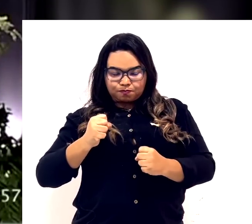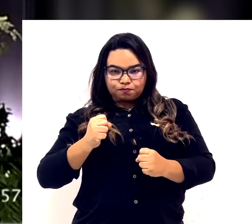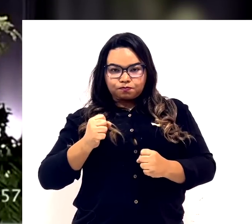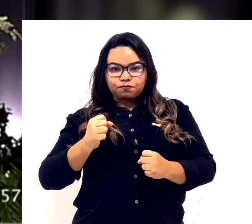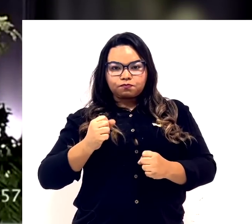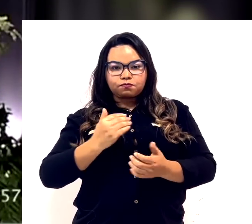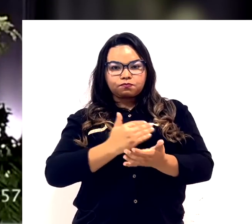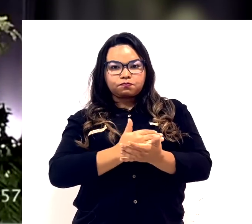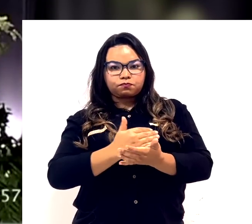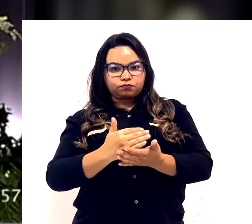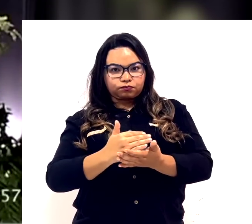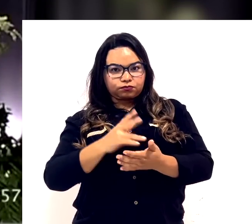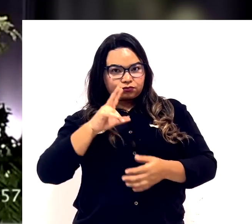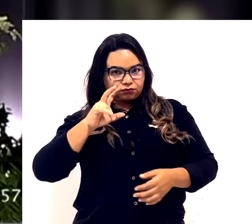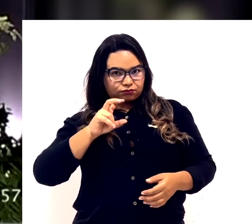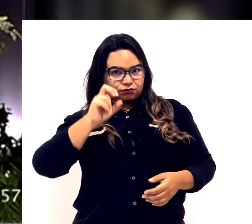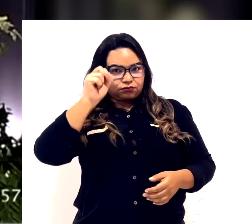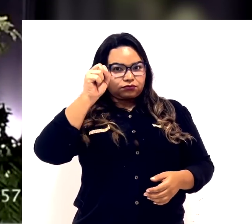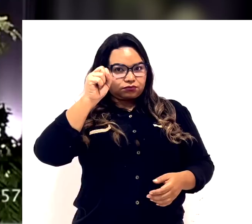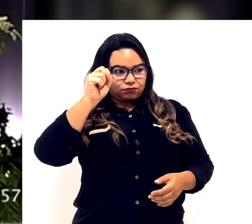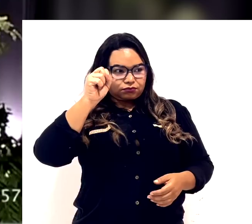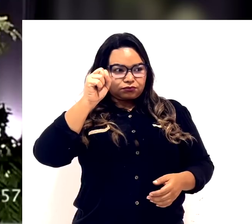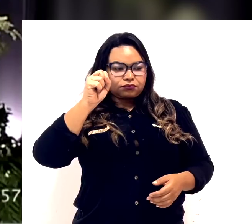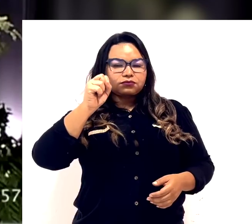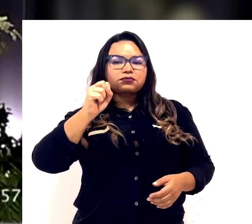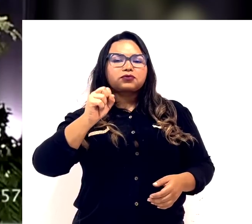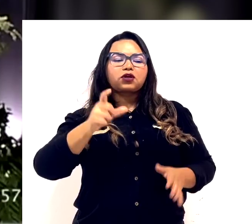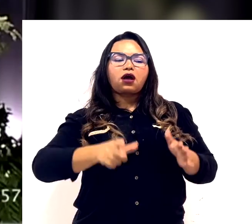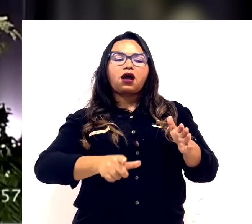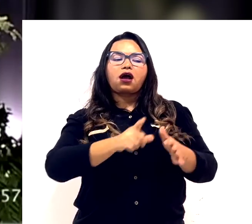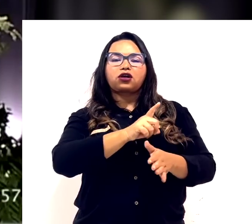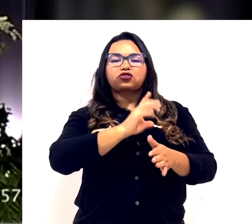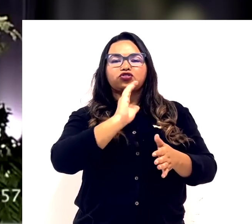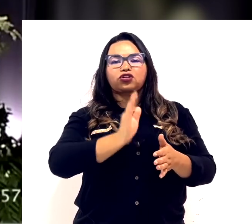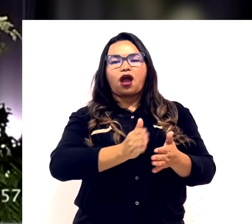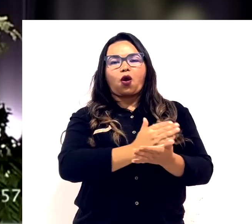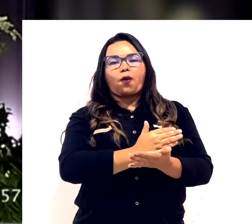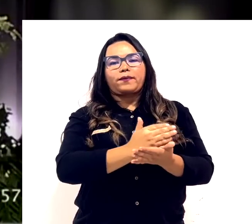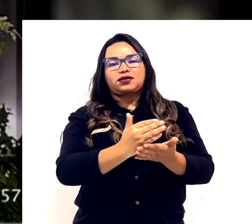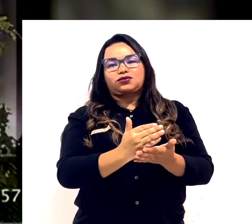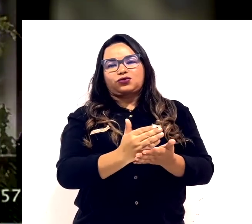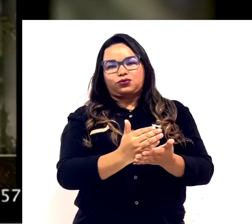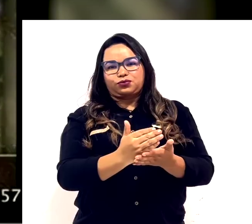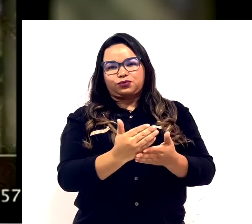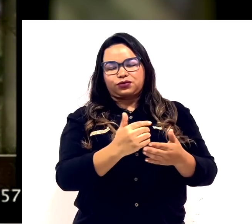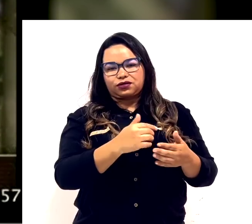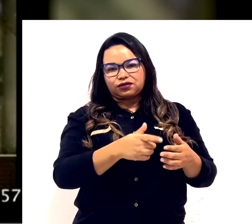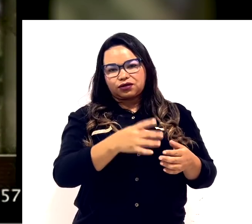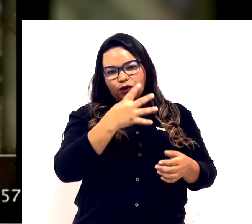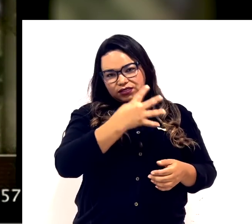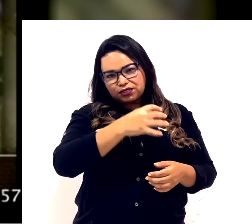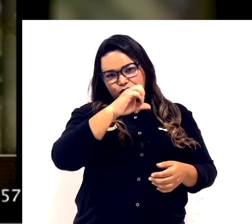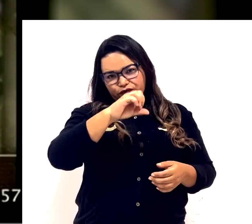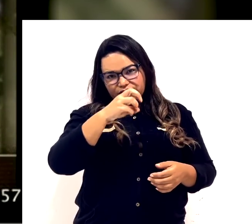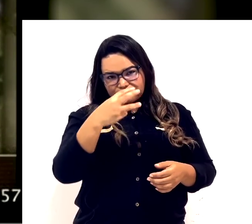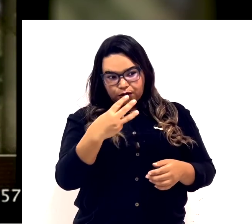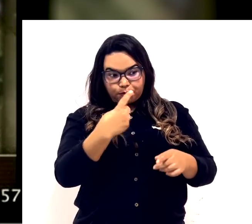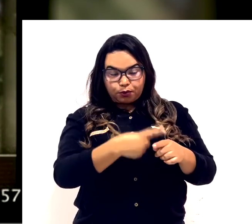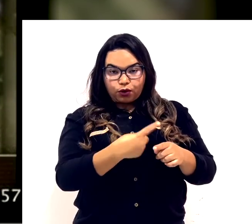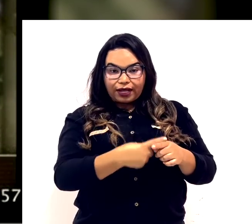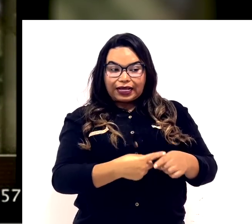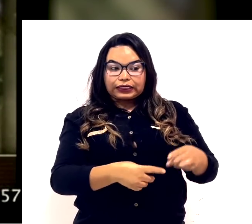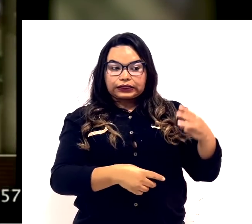então ele já deveria ter se levantado antes de 493. Os que vão ser eliminados a seguir são os